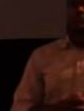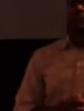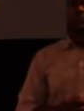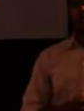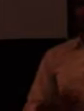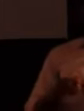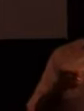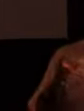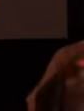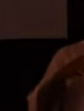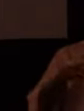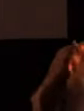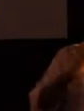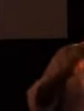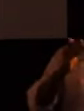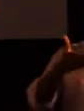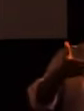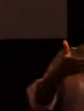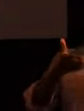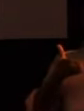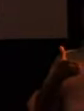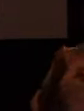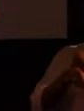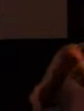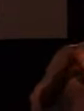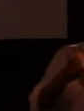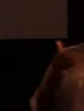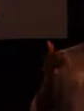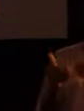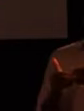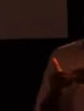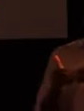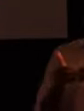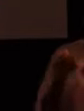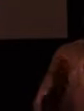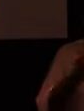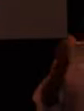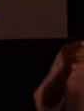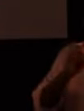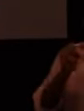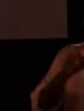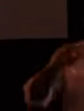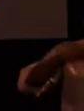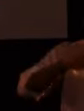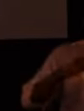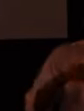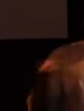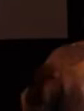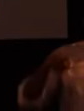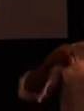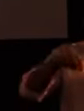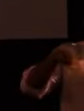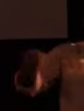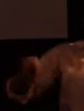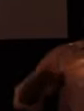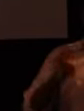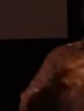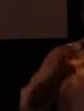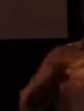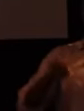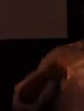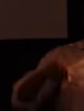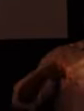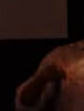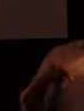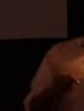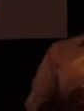Recurso. Recurso é um outro parâmetro de ocupação do solo. Nós estamos falando aí do recuo frontal, que é